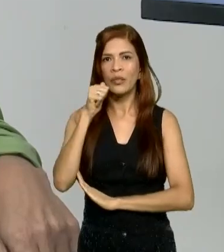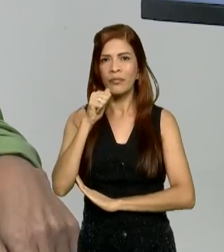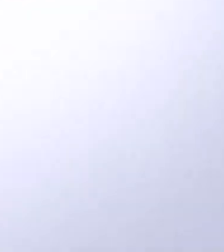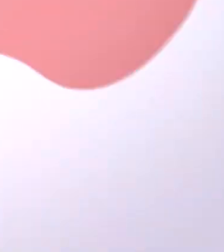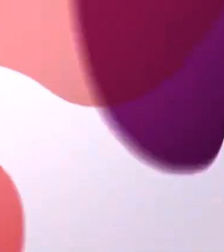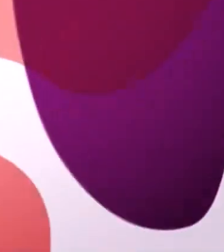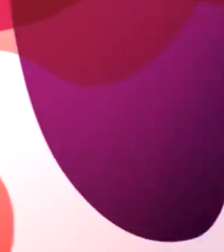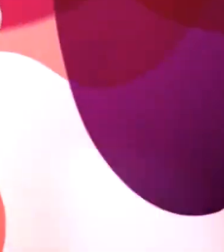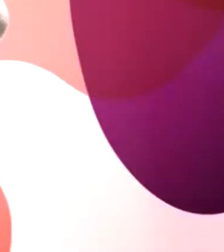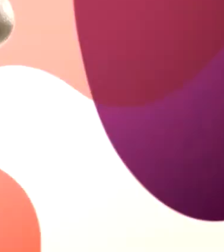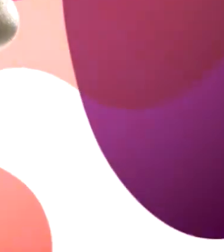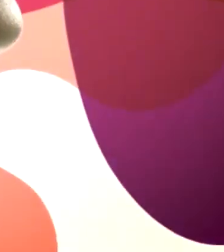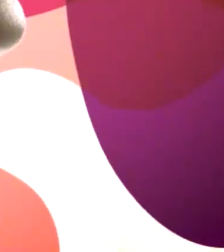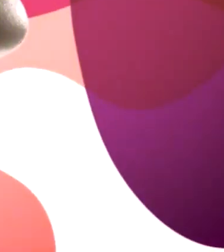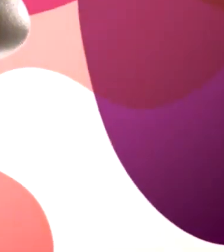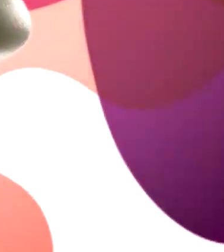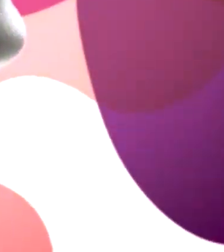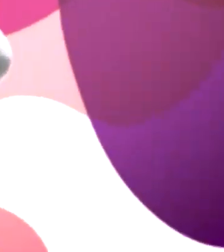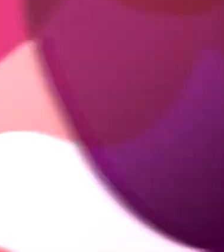ar.